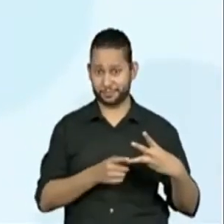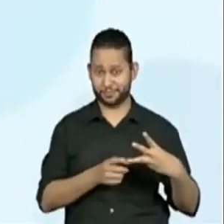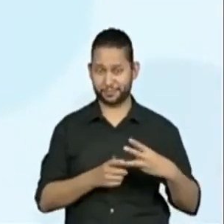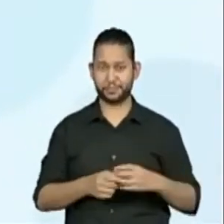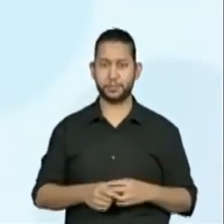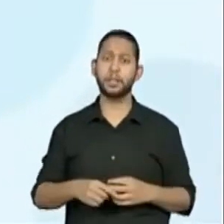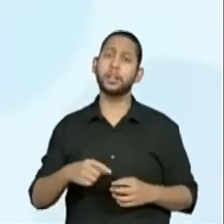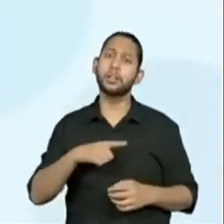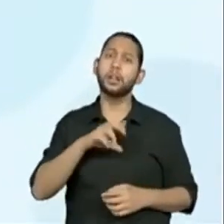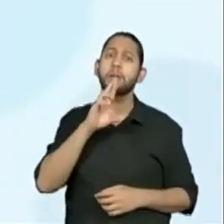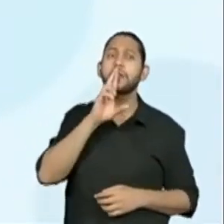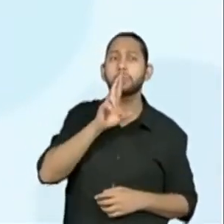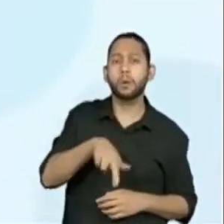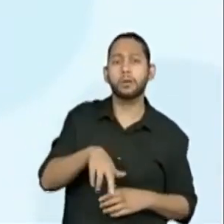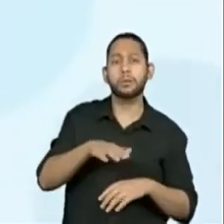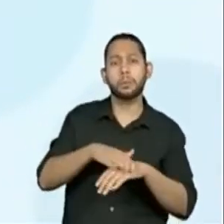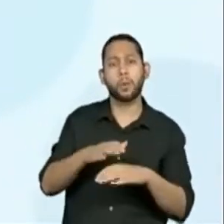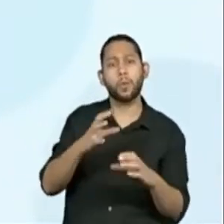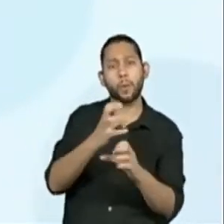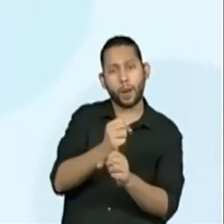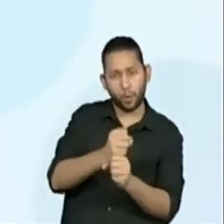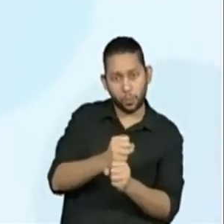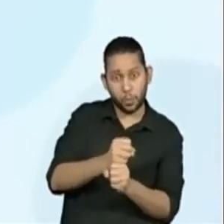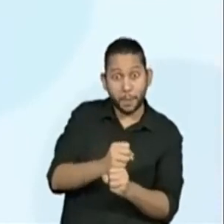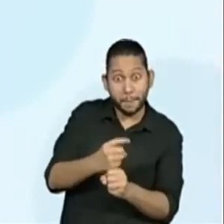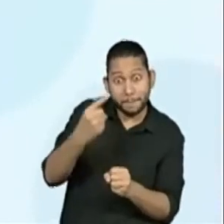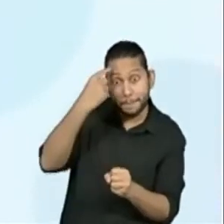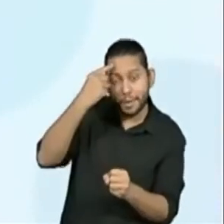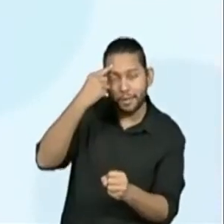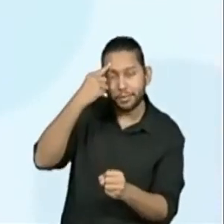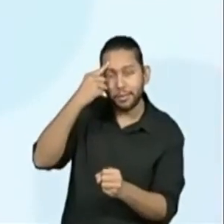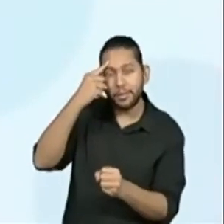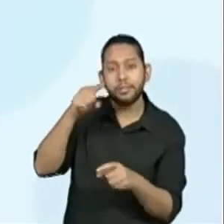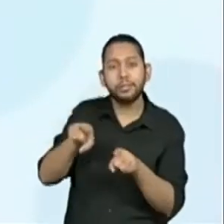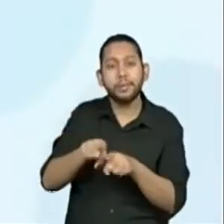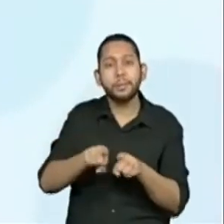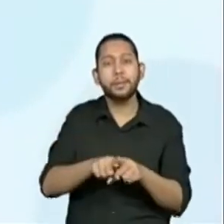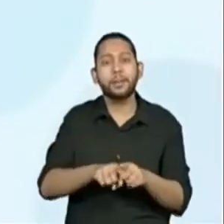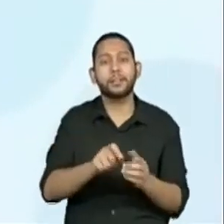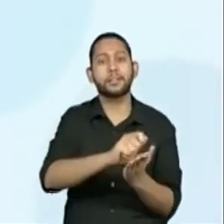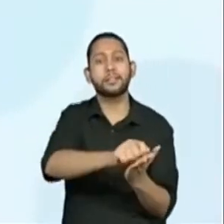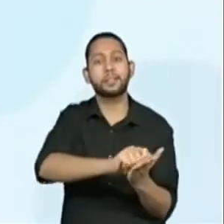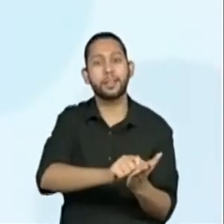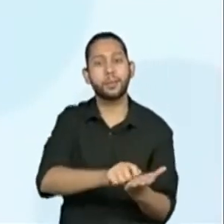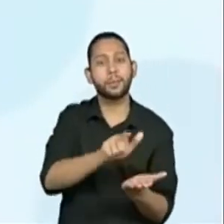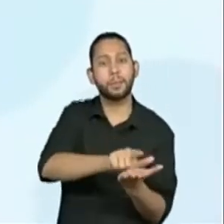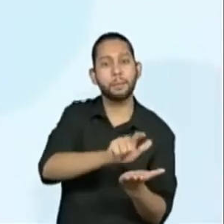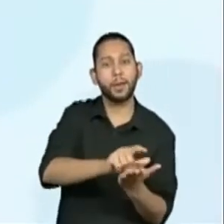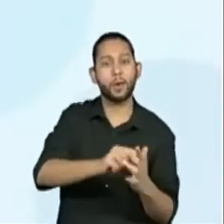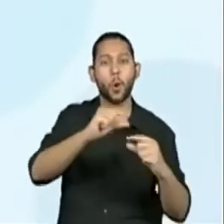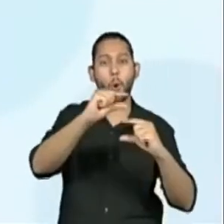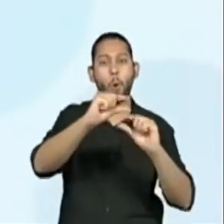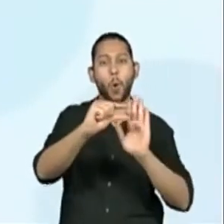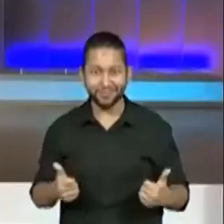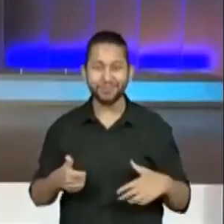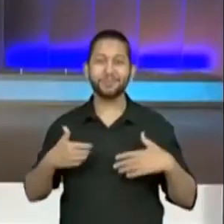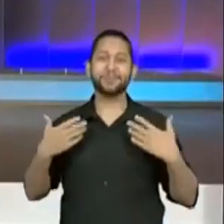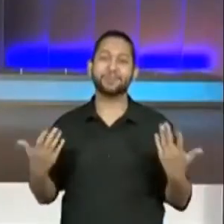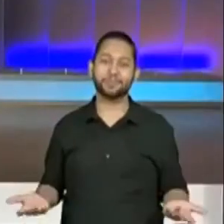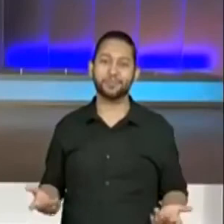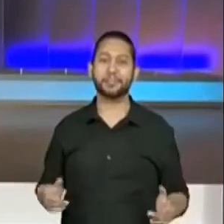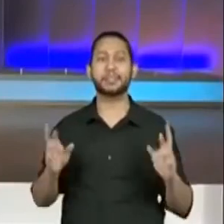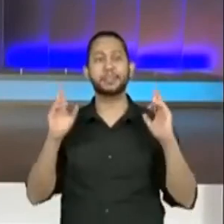para resolução por cálculo mental e o cálculo escrito por escrito Ok